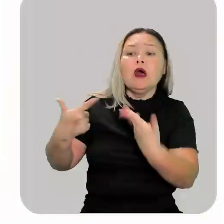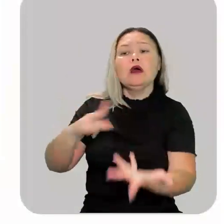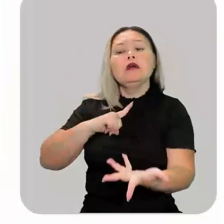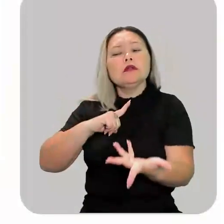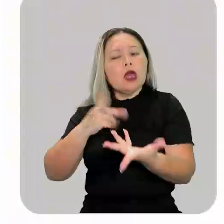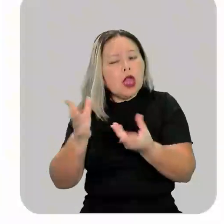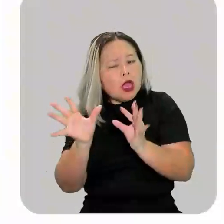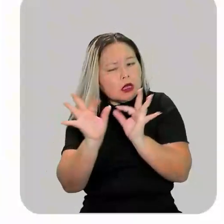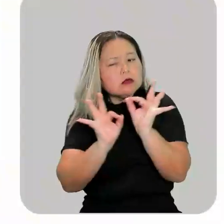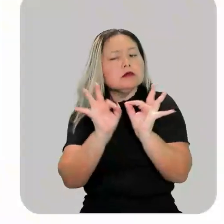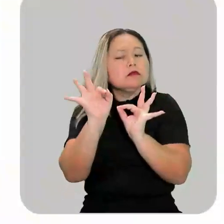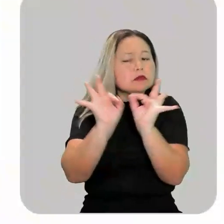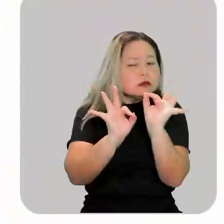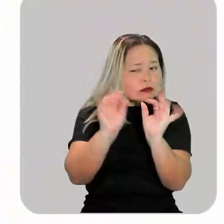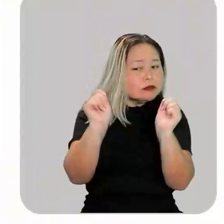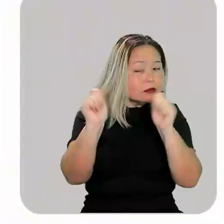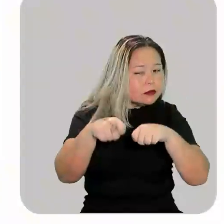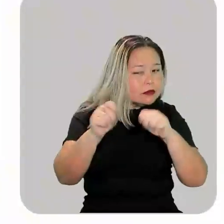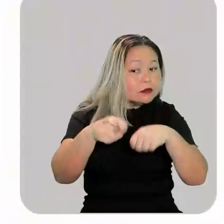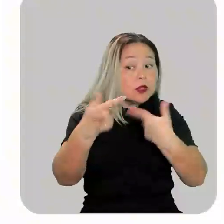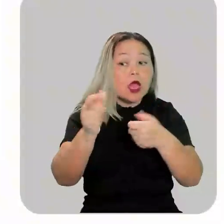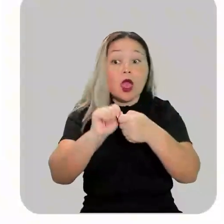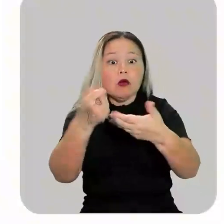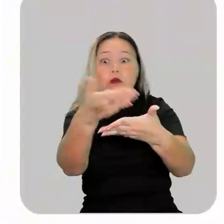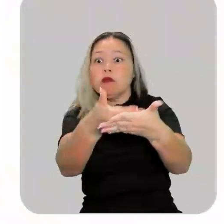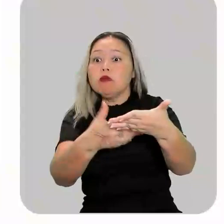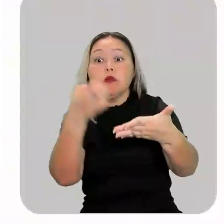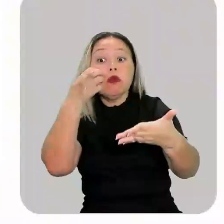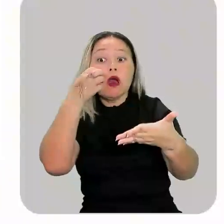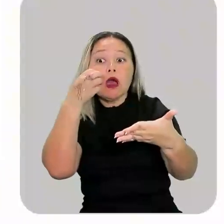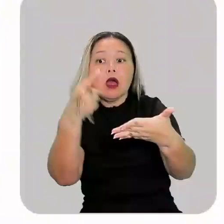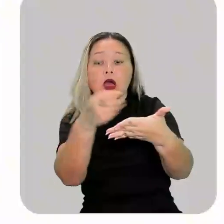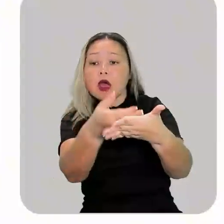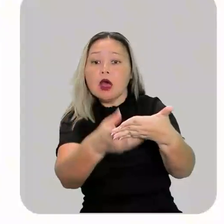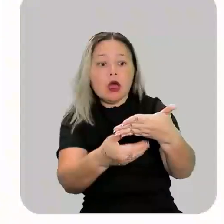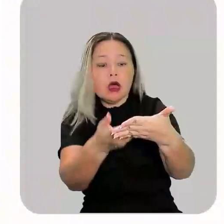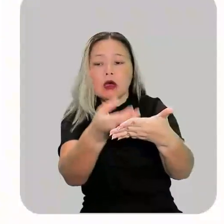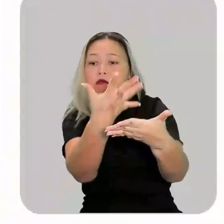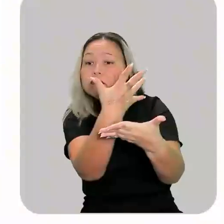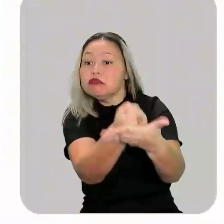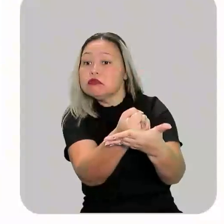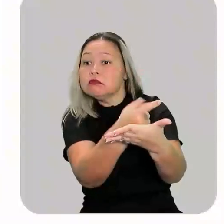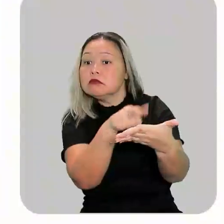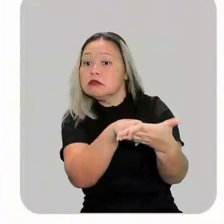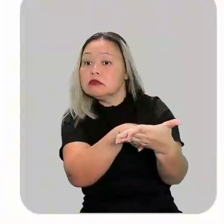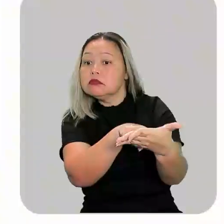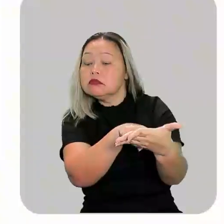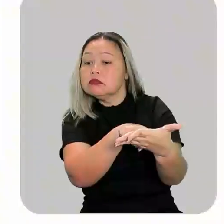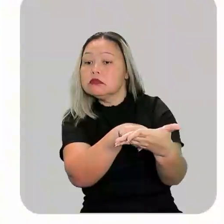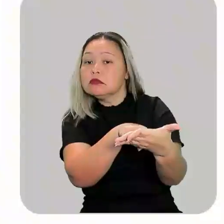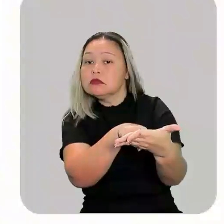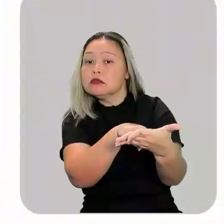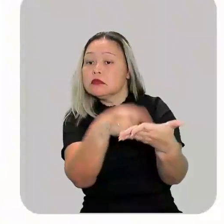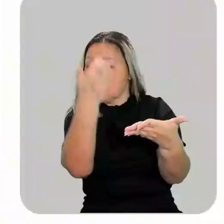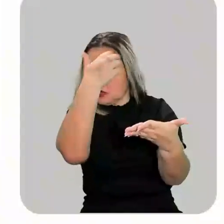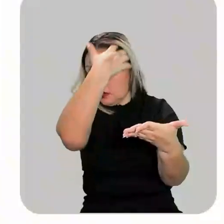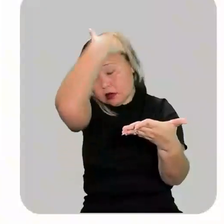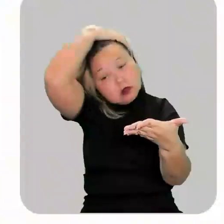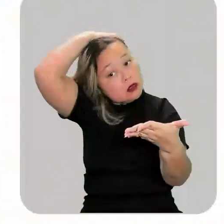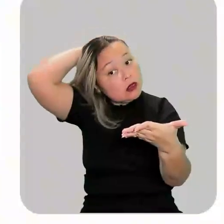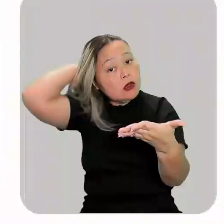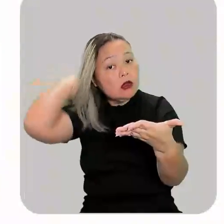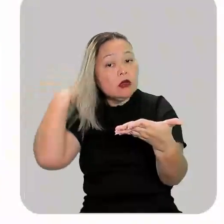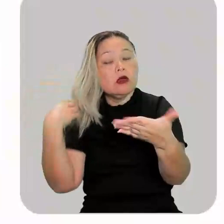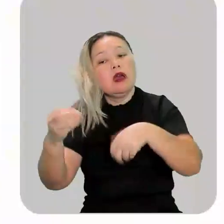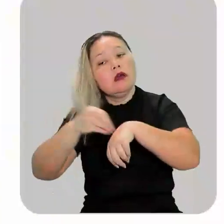mundo tem um jeitinho aí, né? No celular, né? baixa no celular. Aí, olha só, vou deixar uma dica aqui. Alguns vão ficar assim,